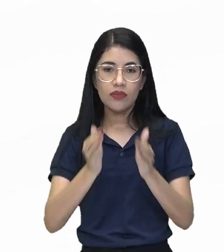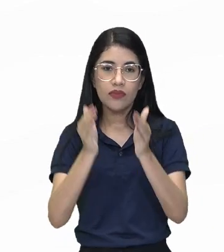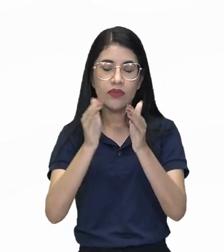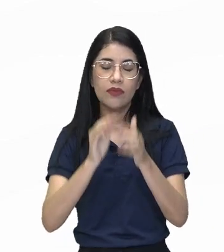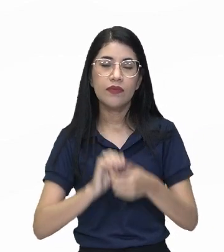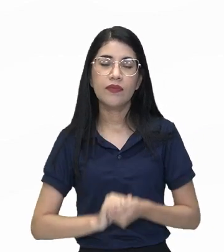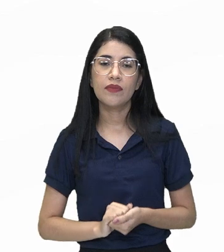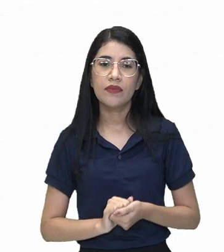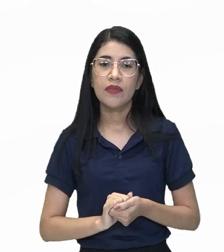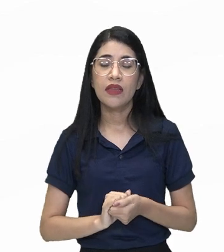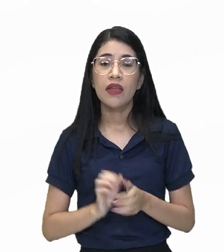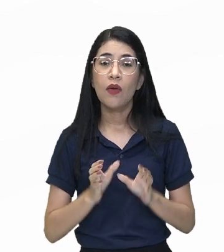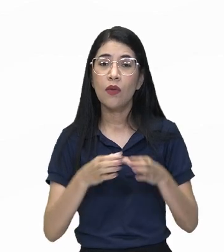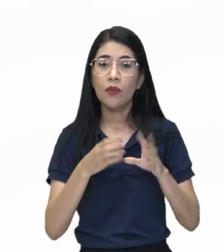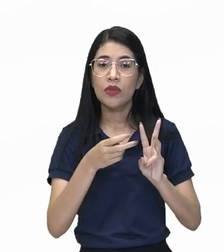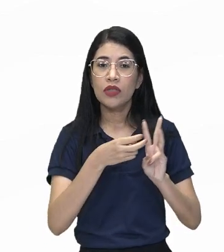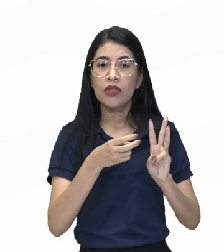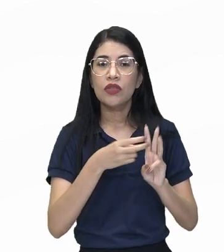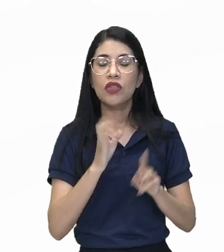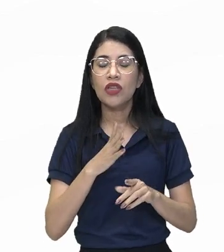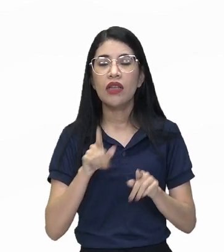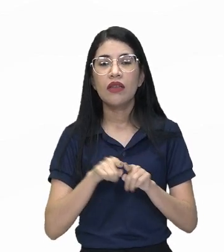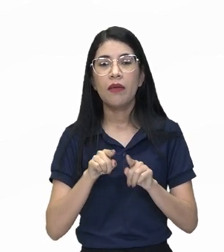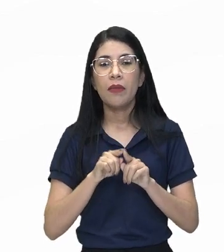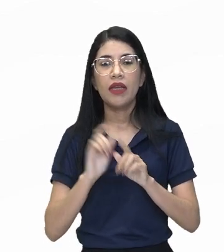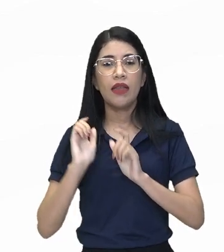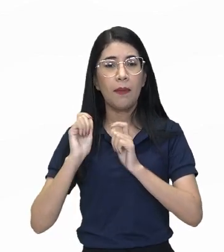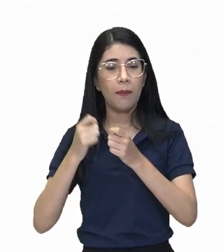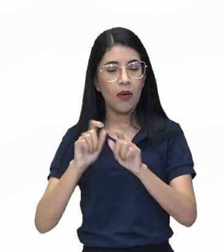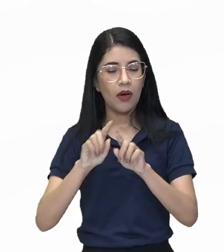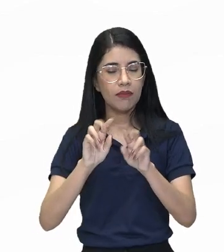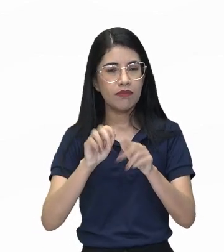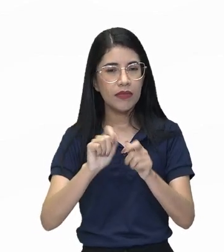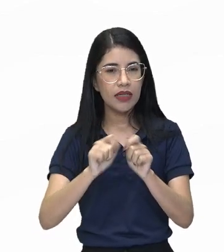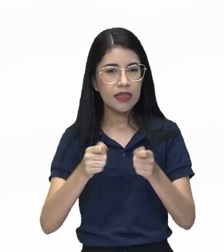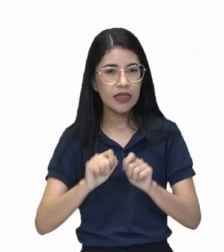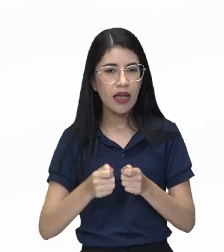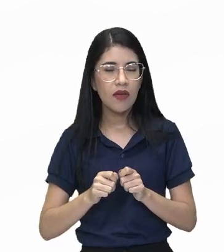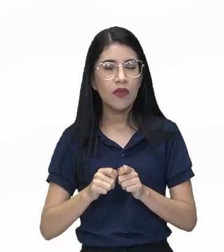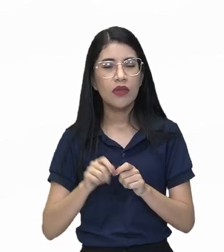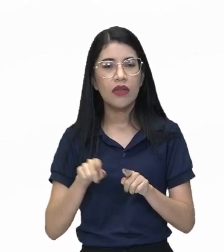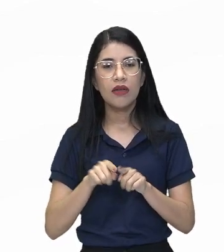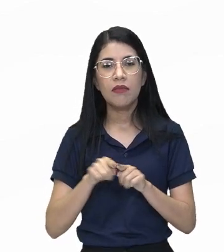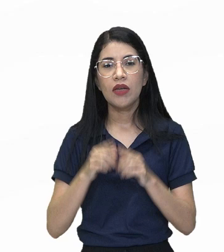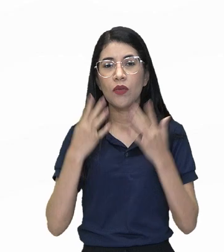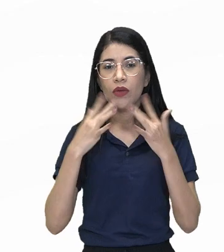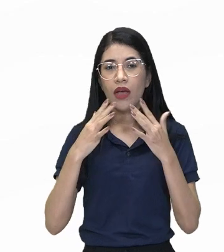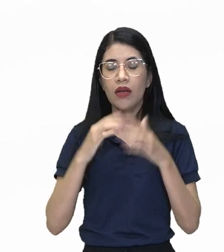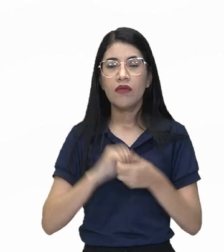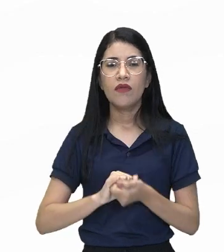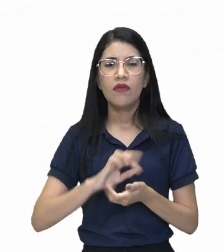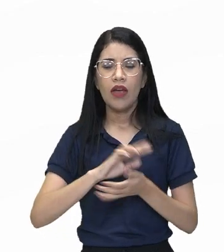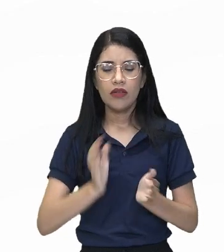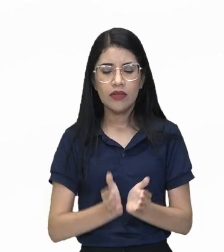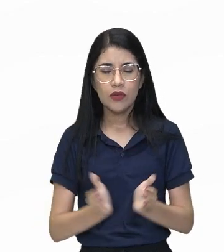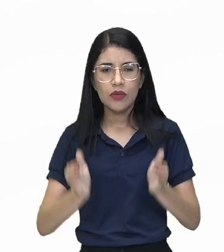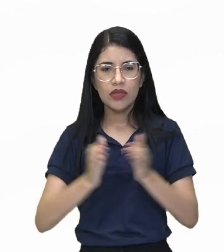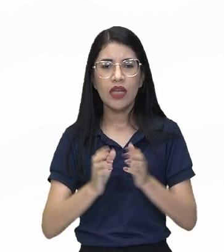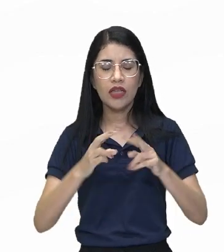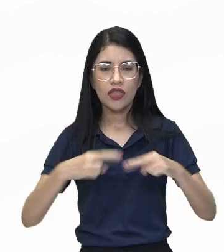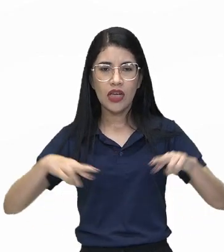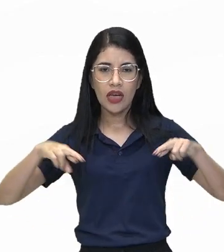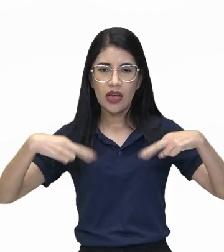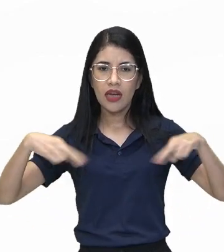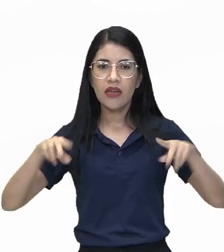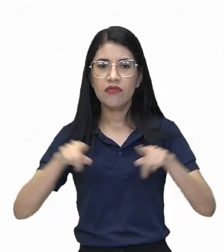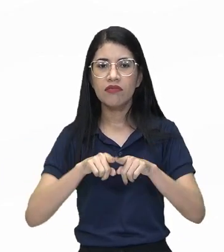Os indígenas já trançavam com fibras naturais, cestarias, redes, esteiras, fabricavam peças